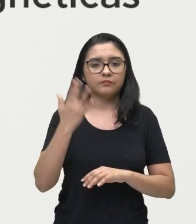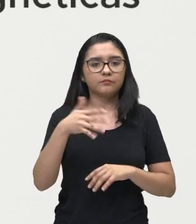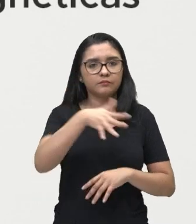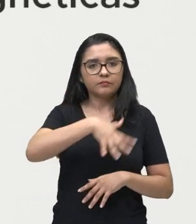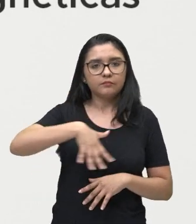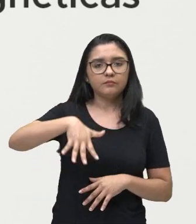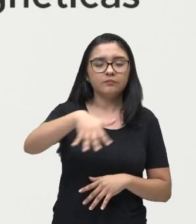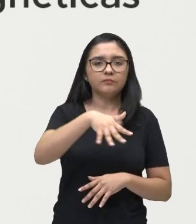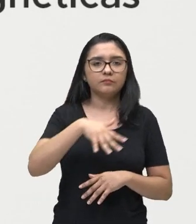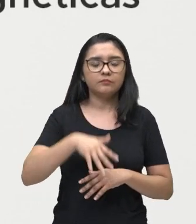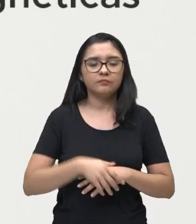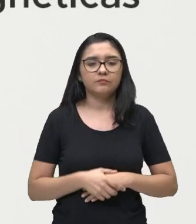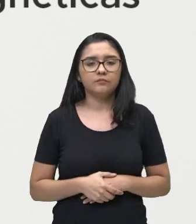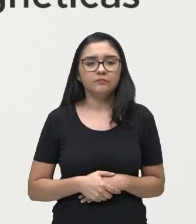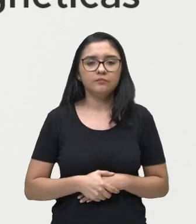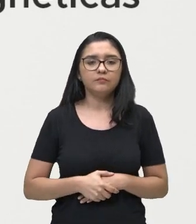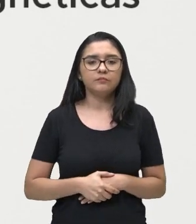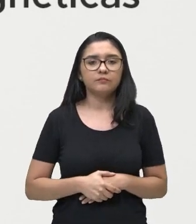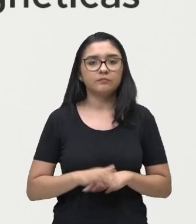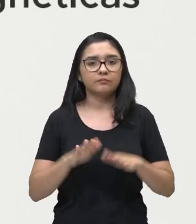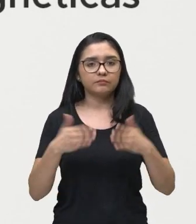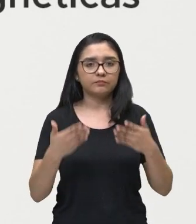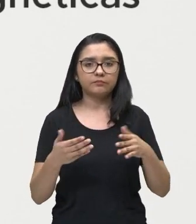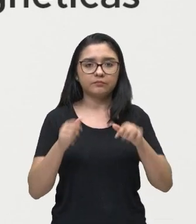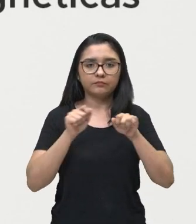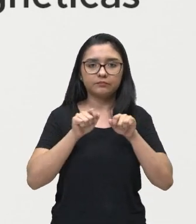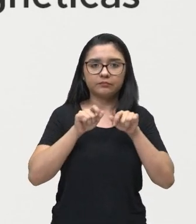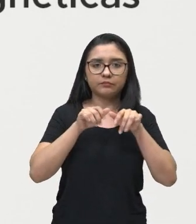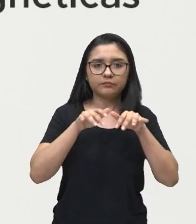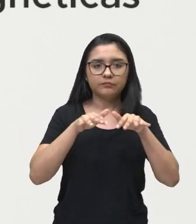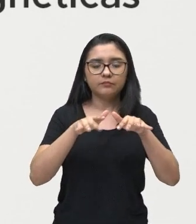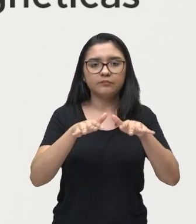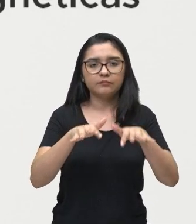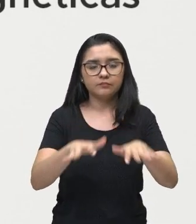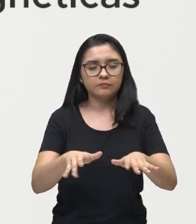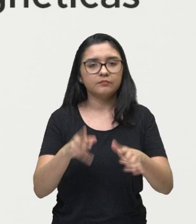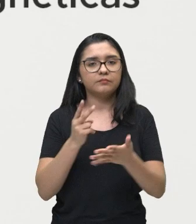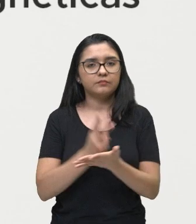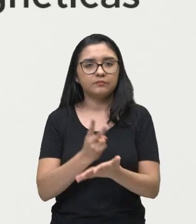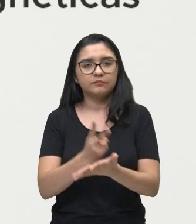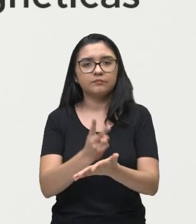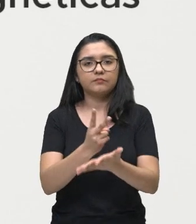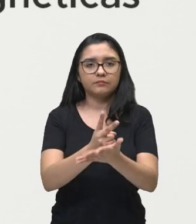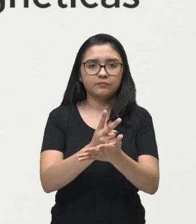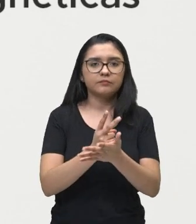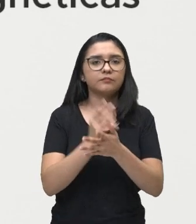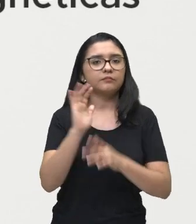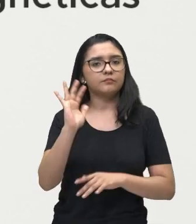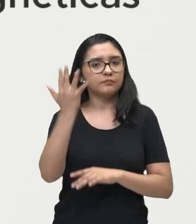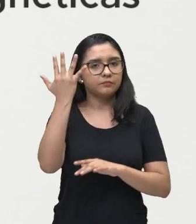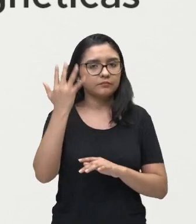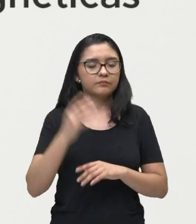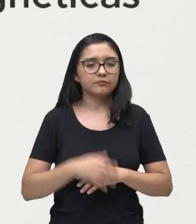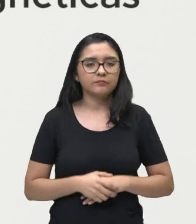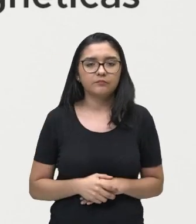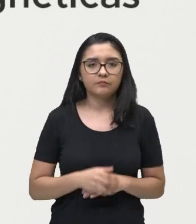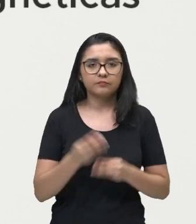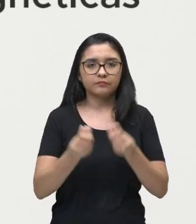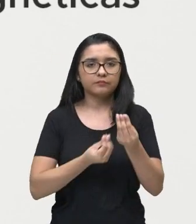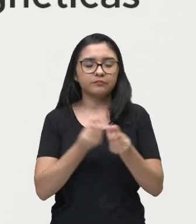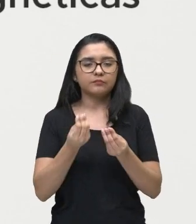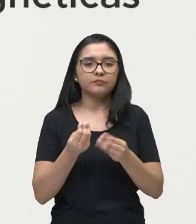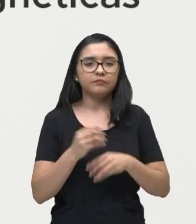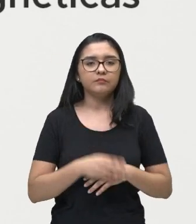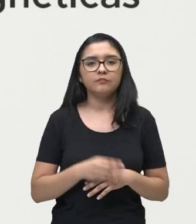Ou seja, essa radiação, ela sempre será ocorrida por meio de